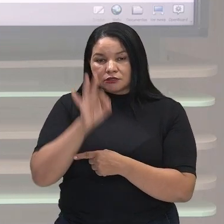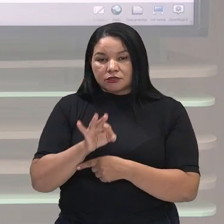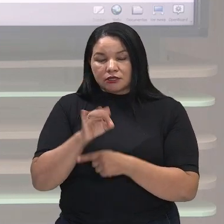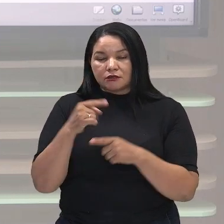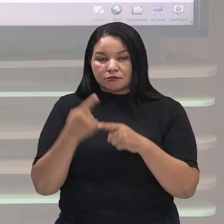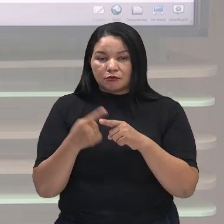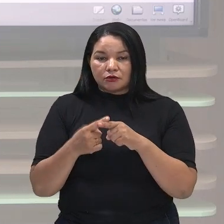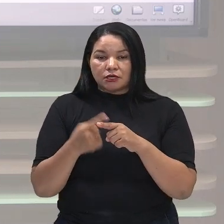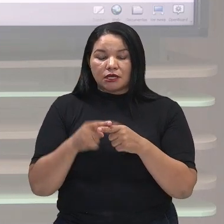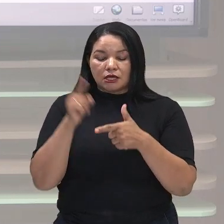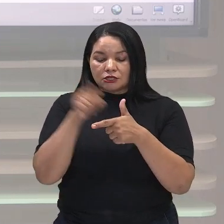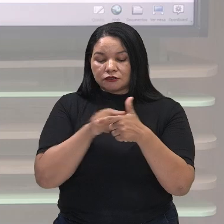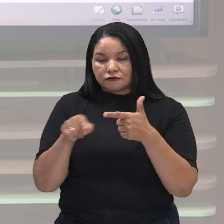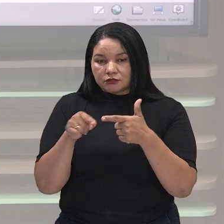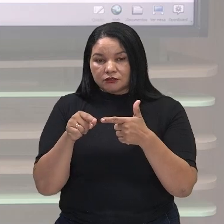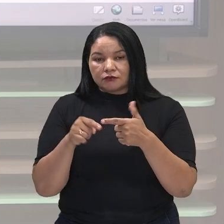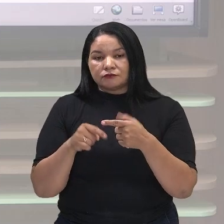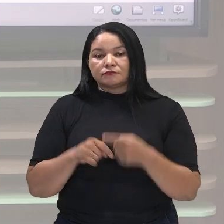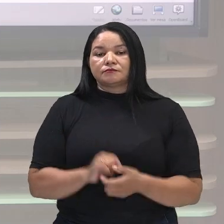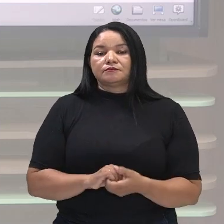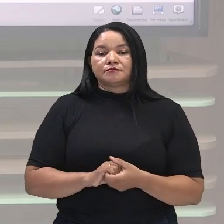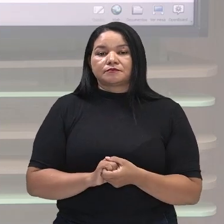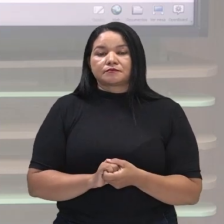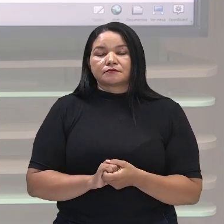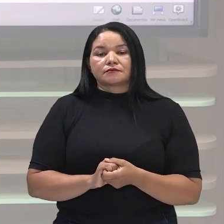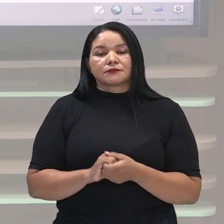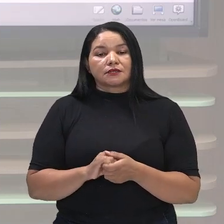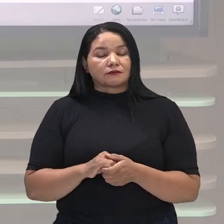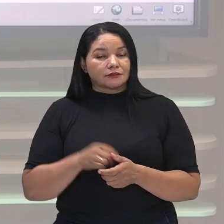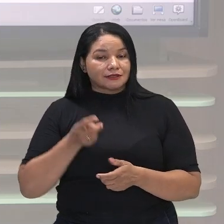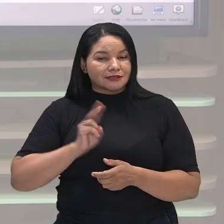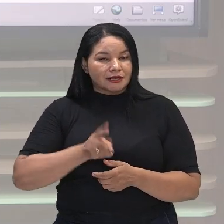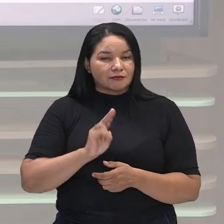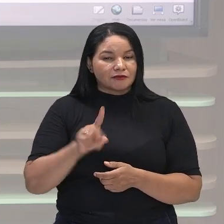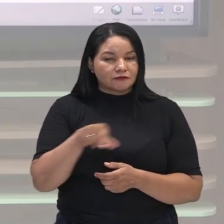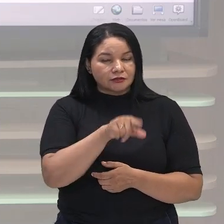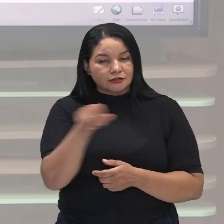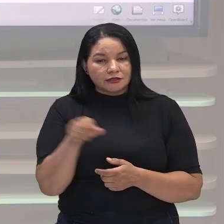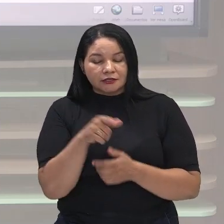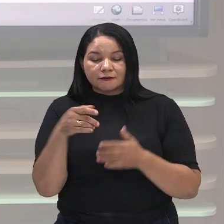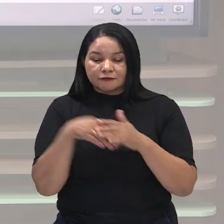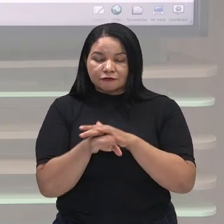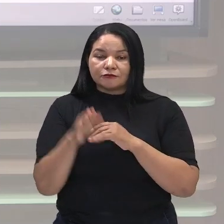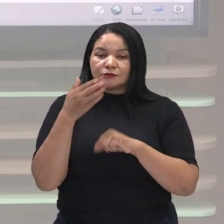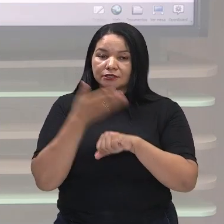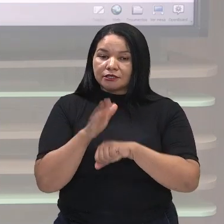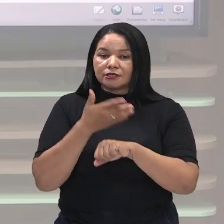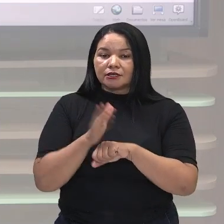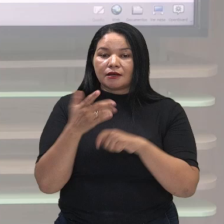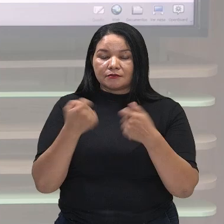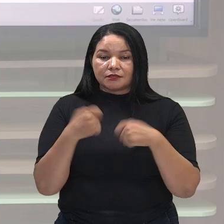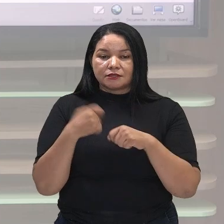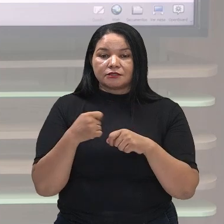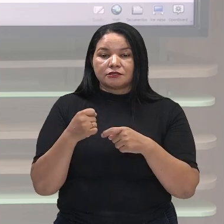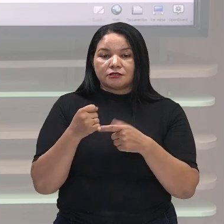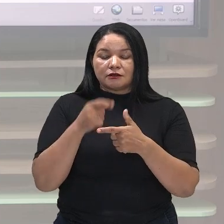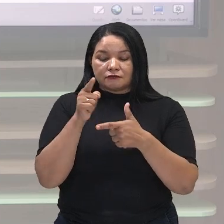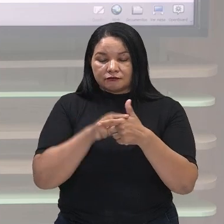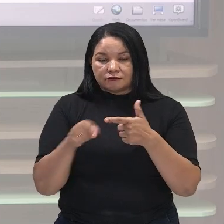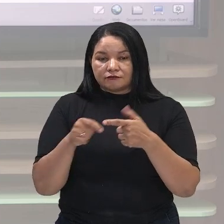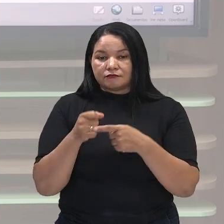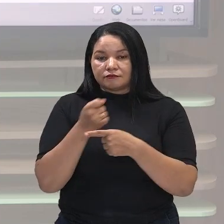de 3 sobre 6. Beleza? Então, sempre se acostumem a simplificar a fração sempre que